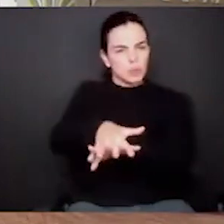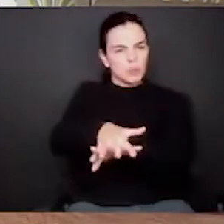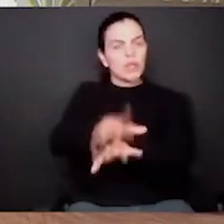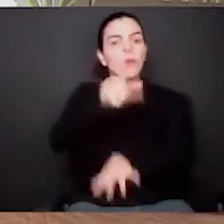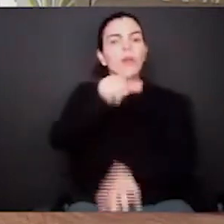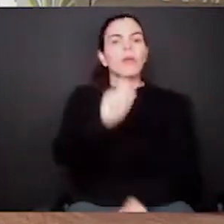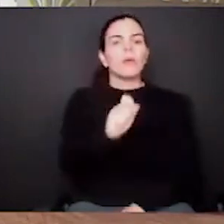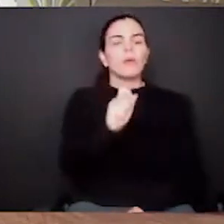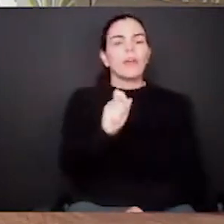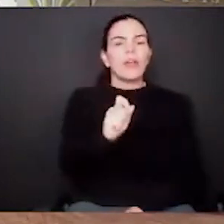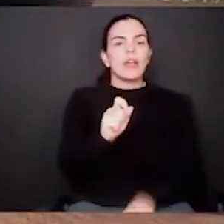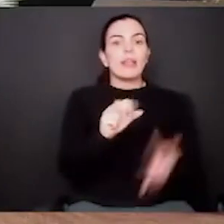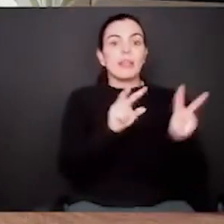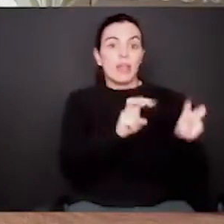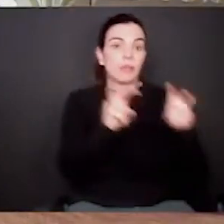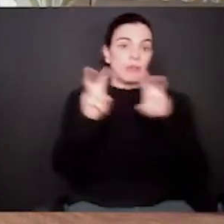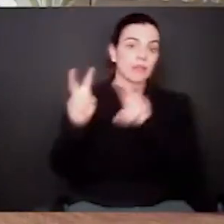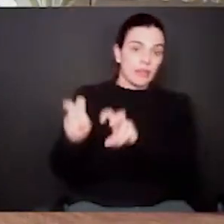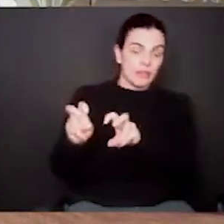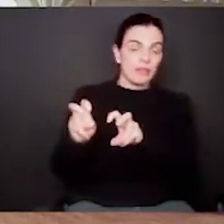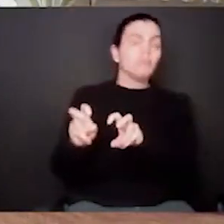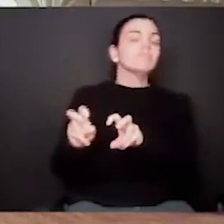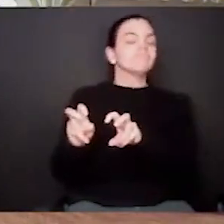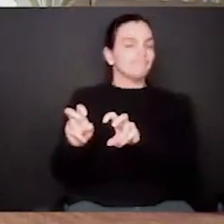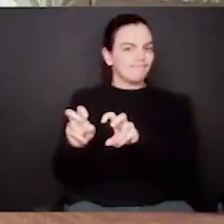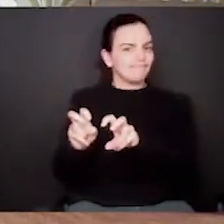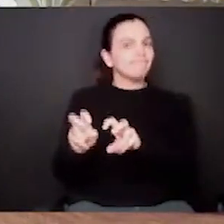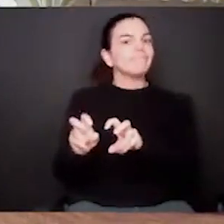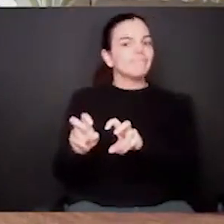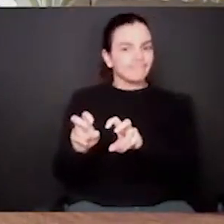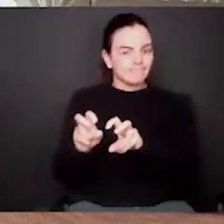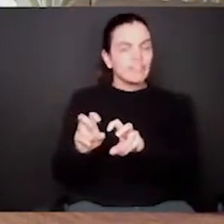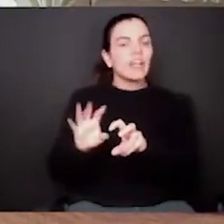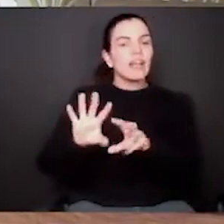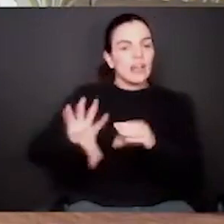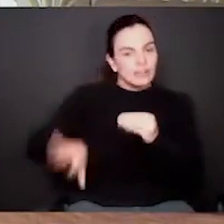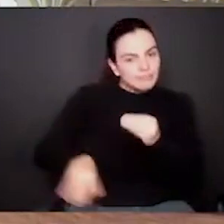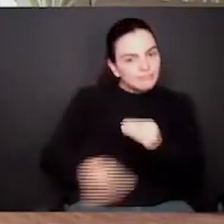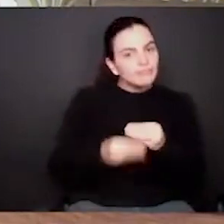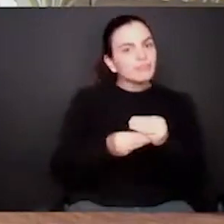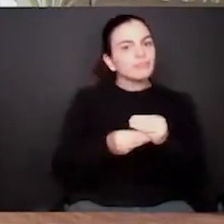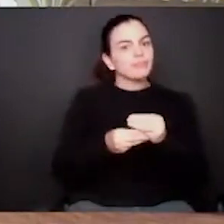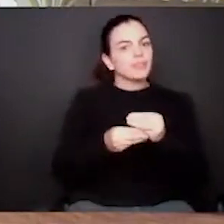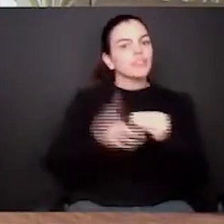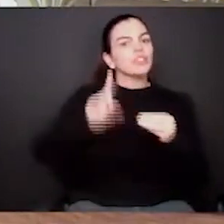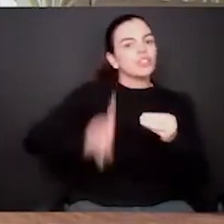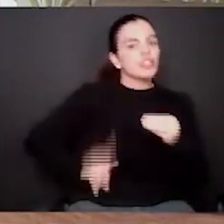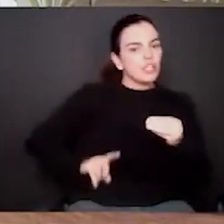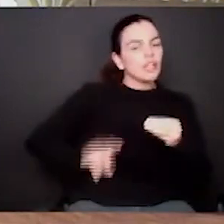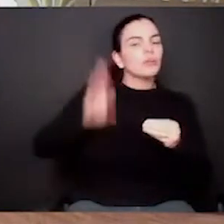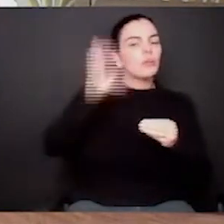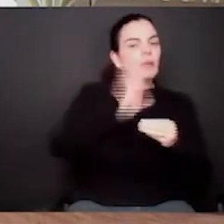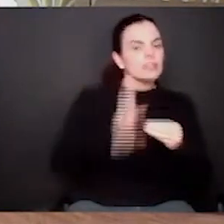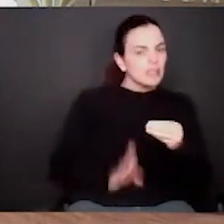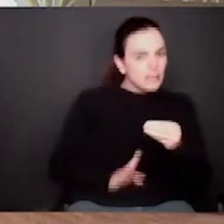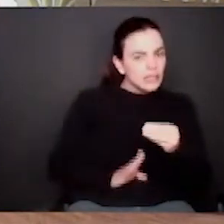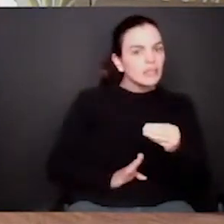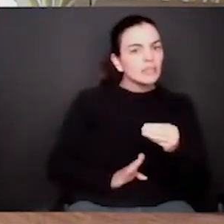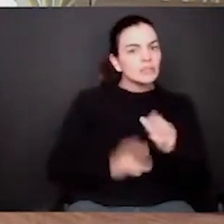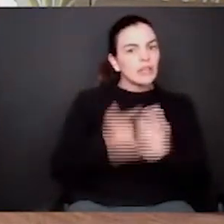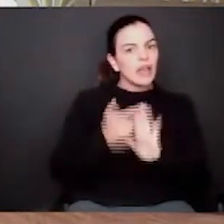foram expressamente trazidos para a lei de introdução às normas do direito brasileiro, que foi a última reforma que